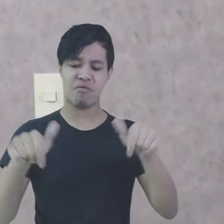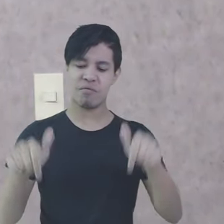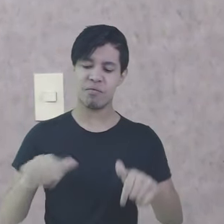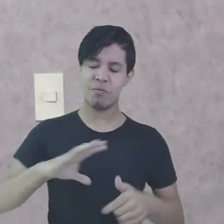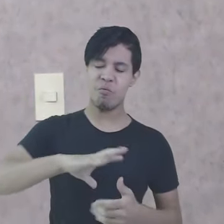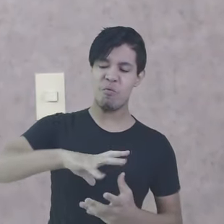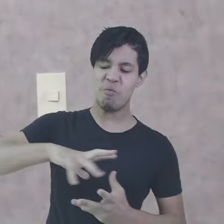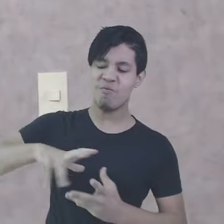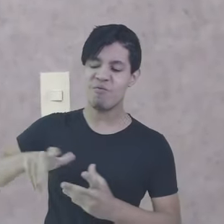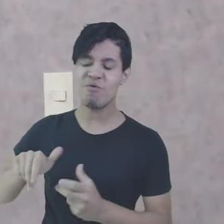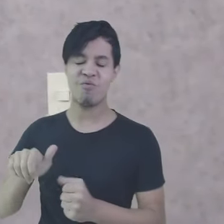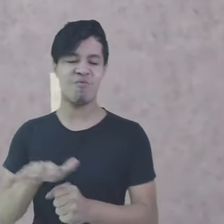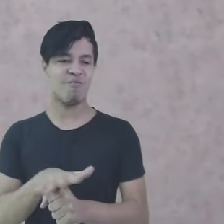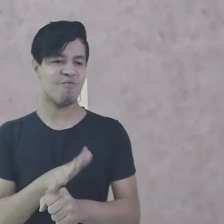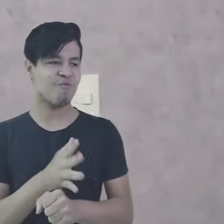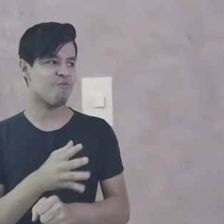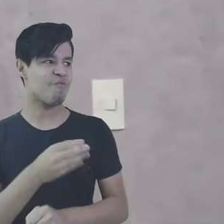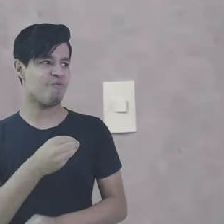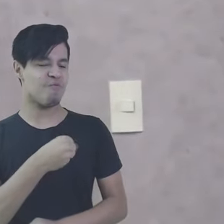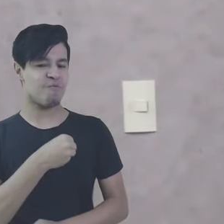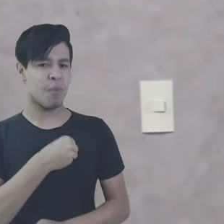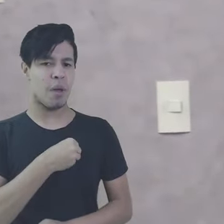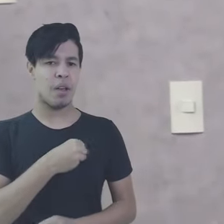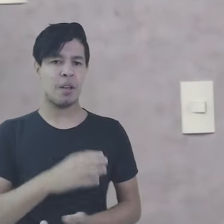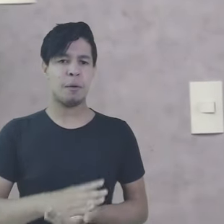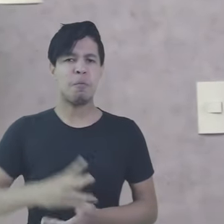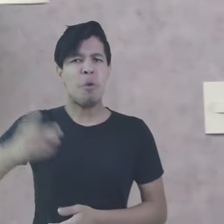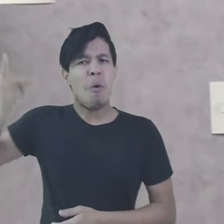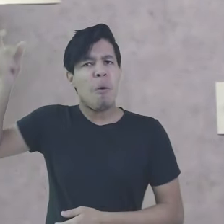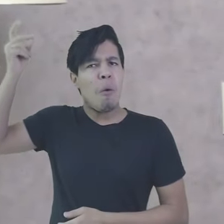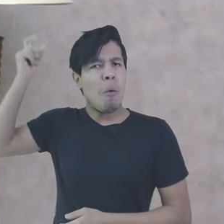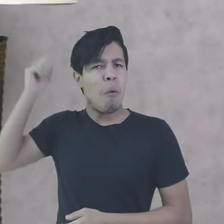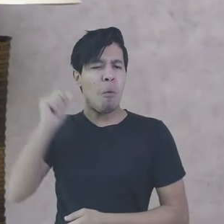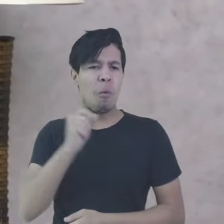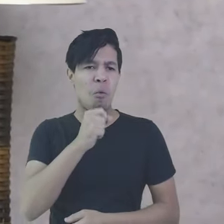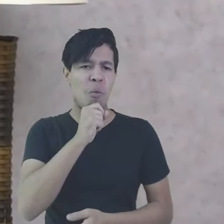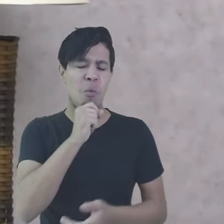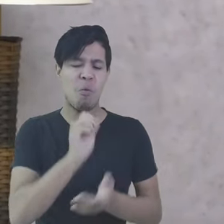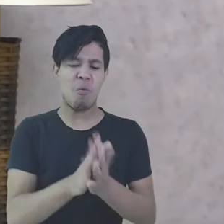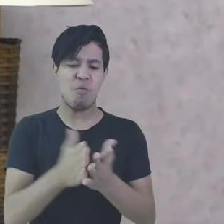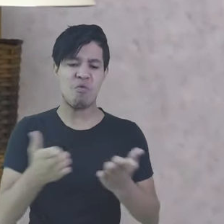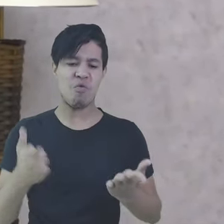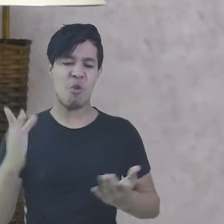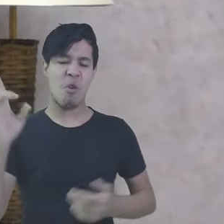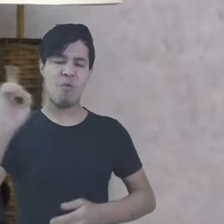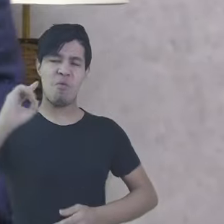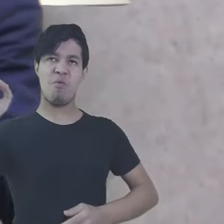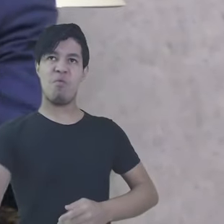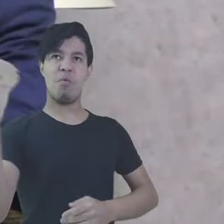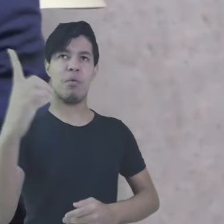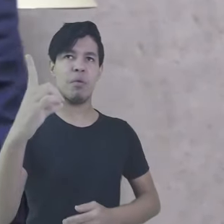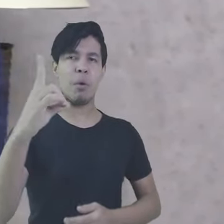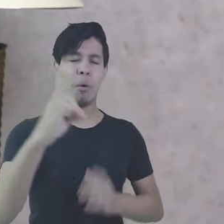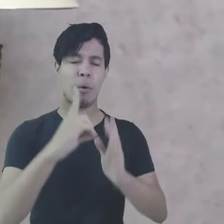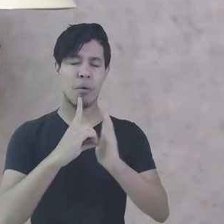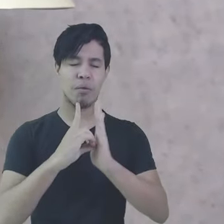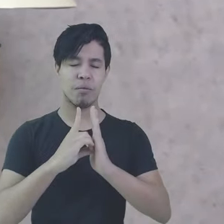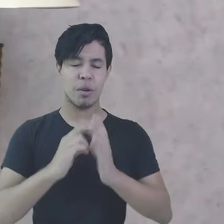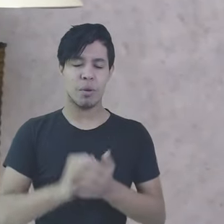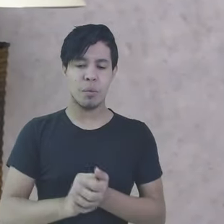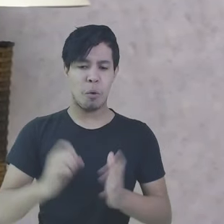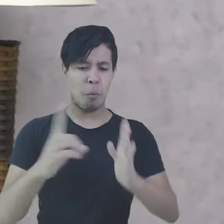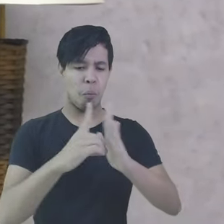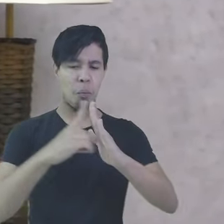Daniel e Marvin Maxwell, naquele antigo livro das profecias de Daniel, já havia observado isso. E eu quero que você abra sua Bíblia em